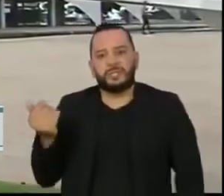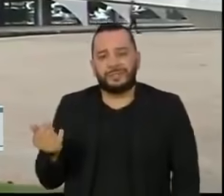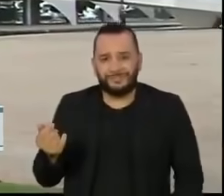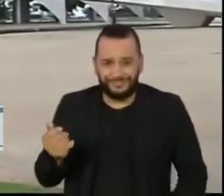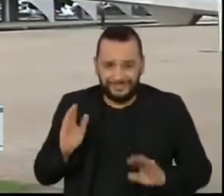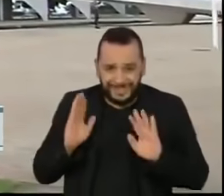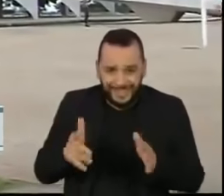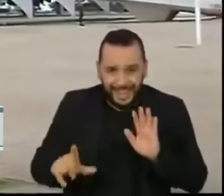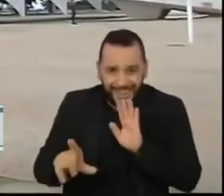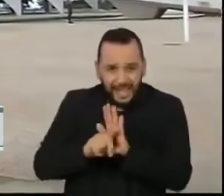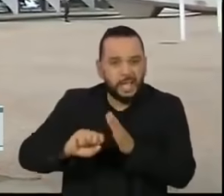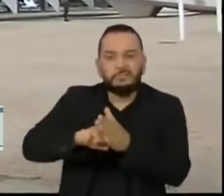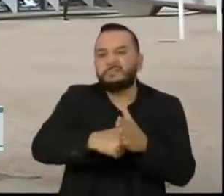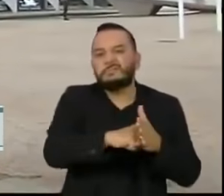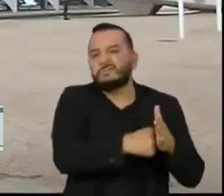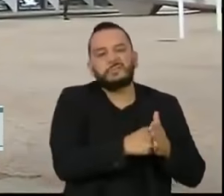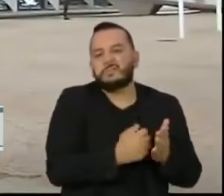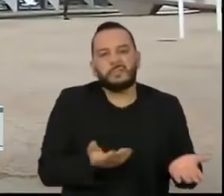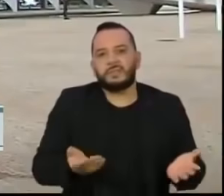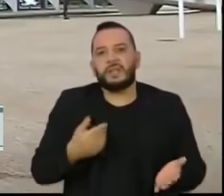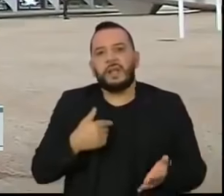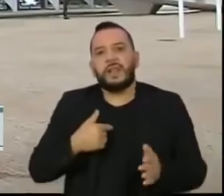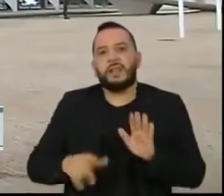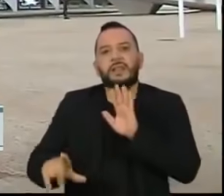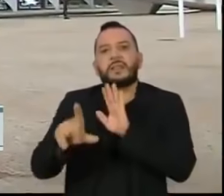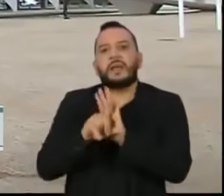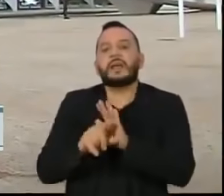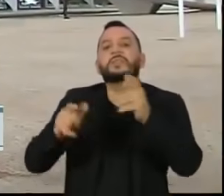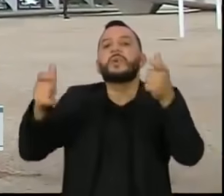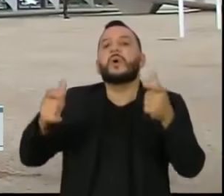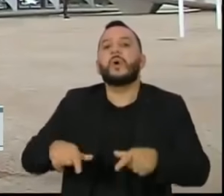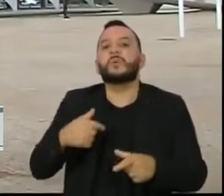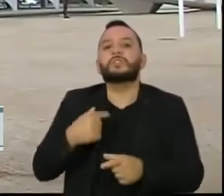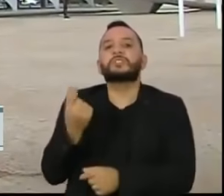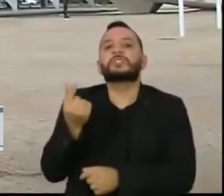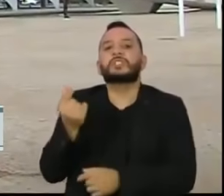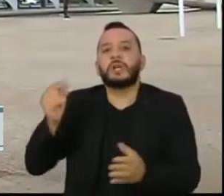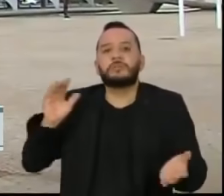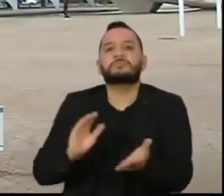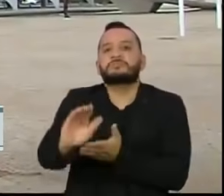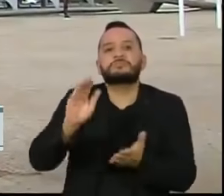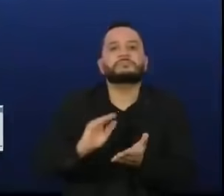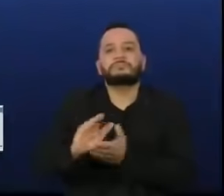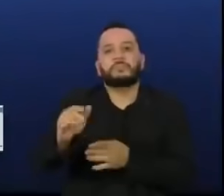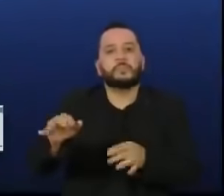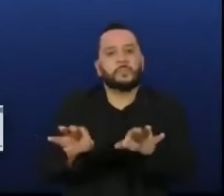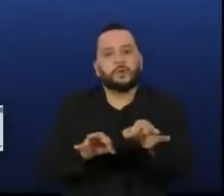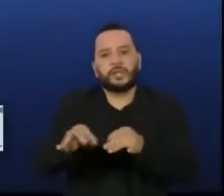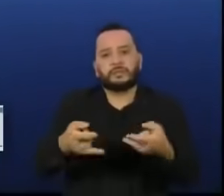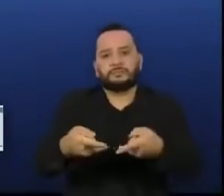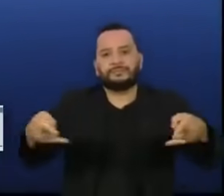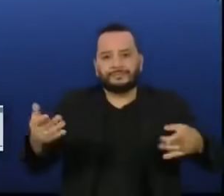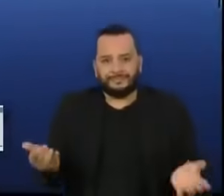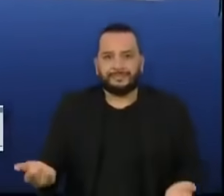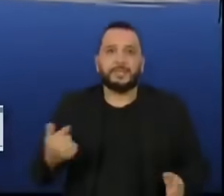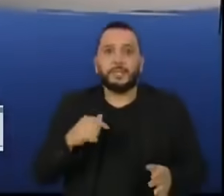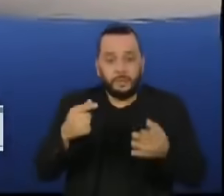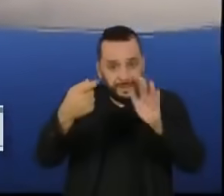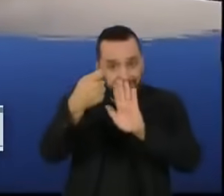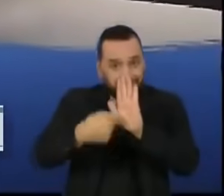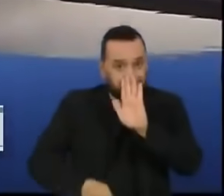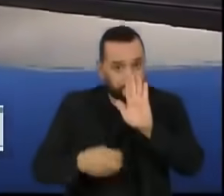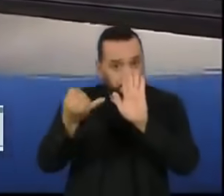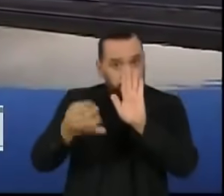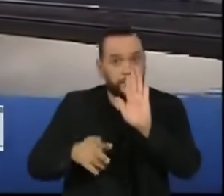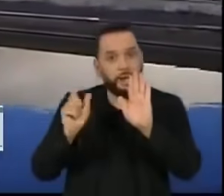para os vetos a lei é de que ela não traria discriminação sobre de onde viria o dinheiro para o financiamento e o texto prevê que os recursos